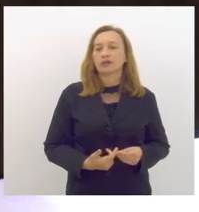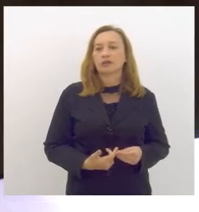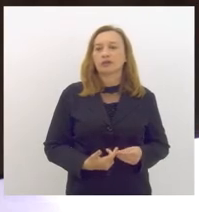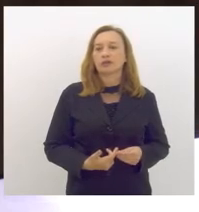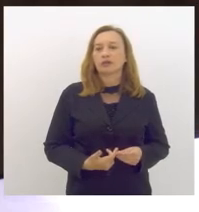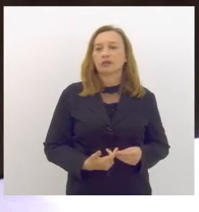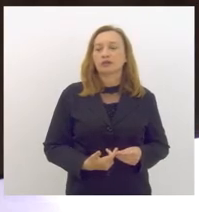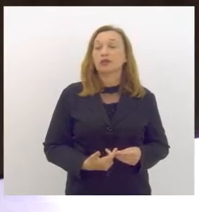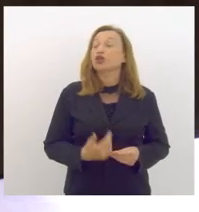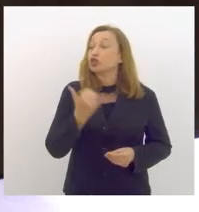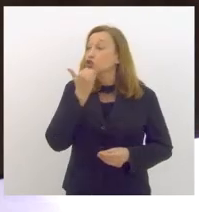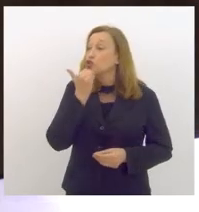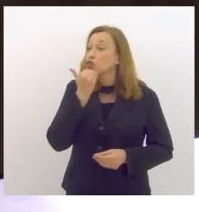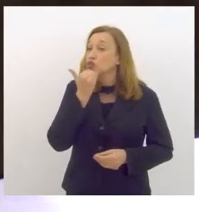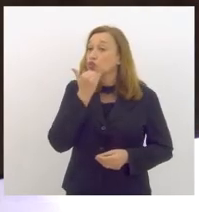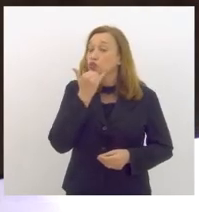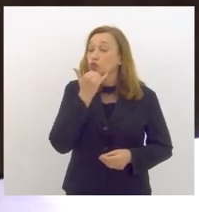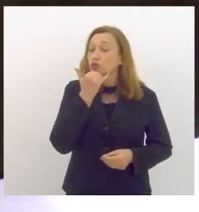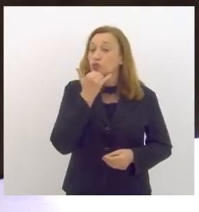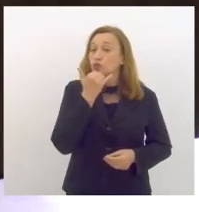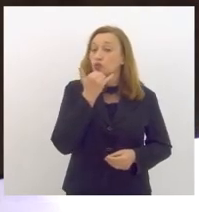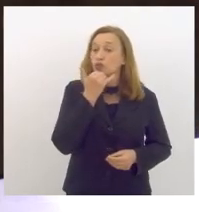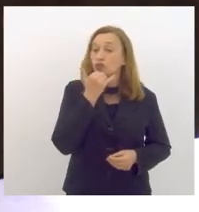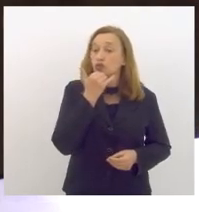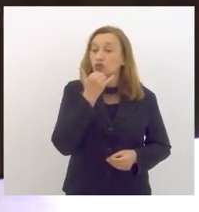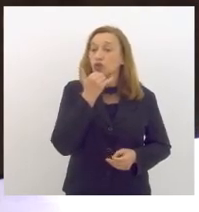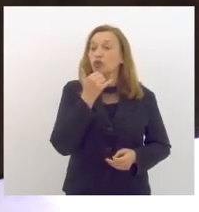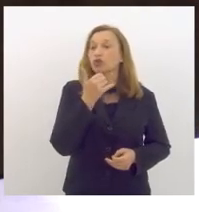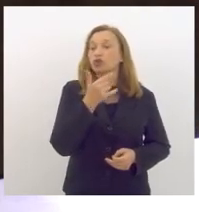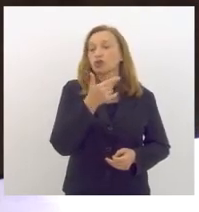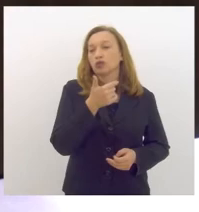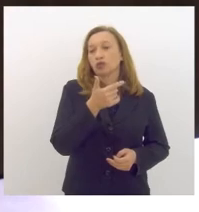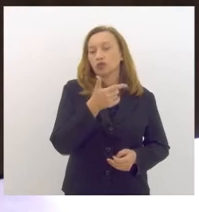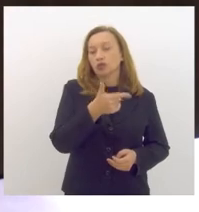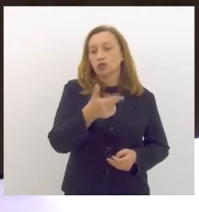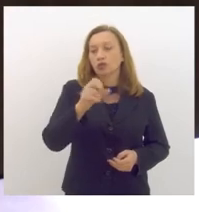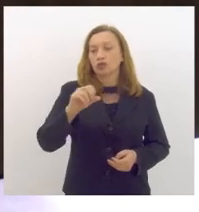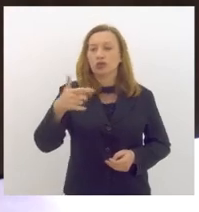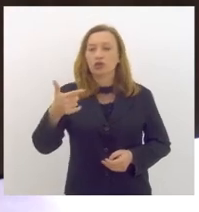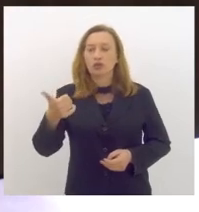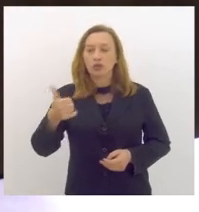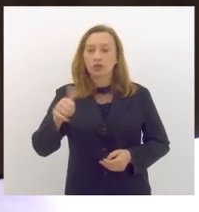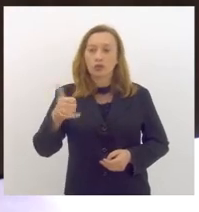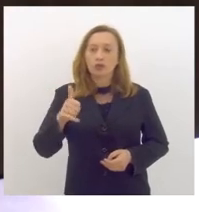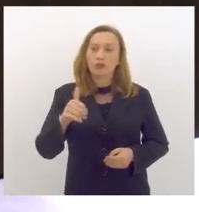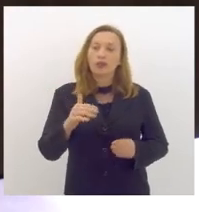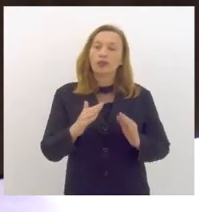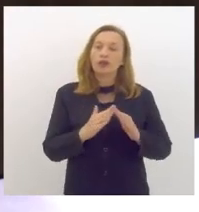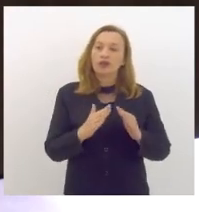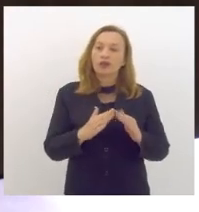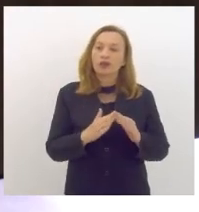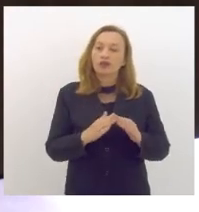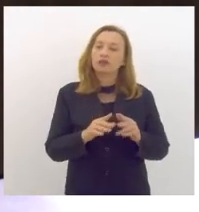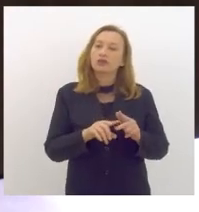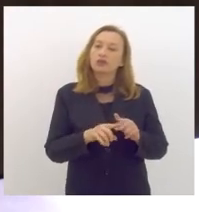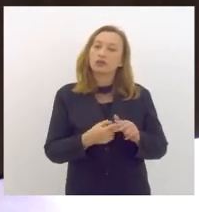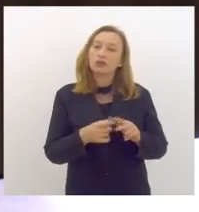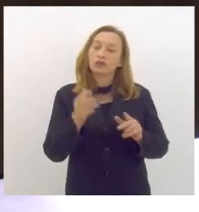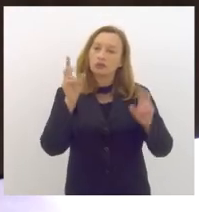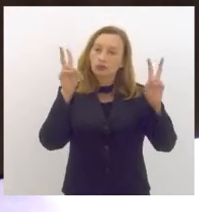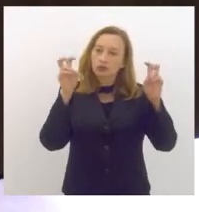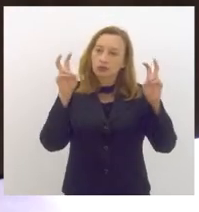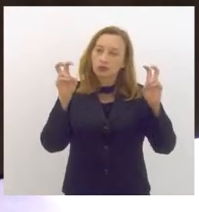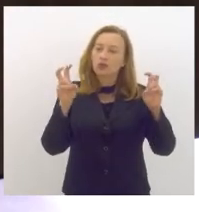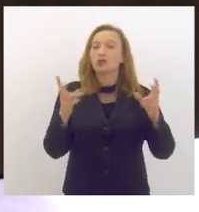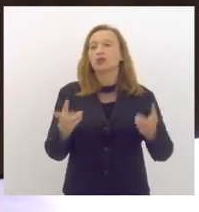Não, desculpa, 820 de 2011, que isso, até hoje não foi votado. Está na casa, tratando de tema correlato,